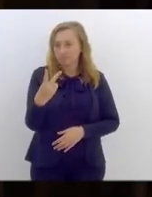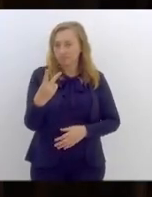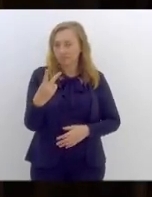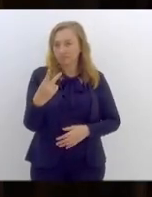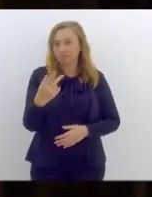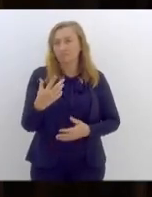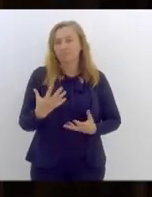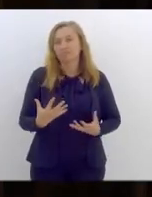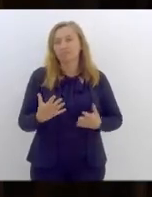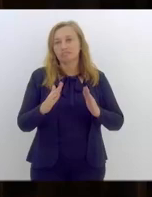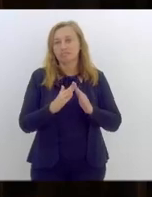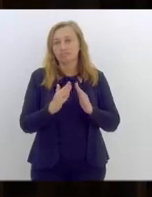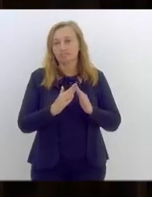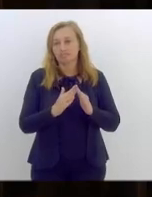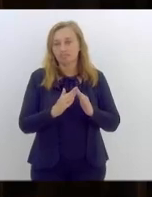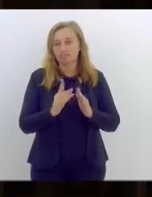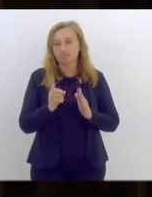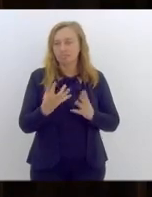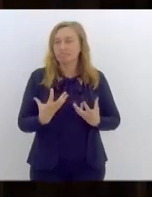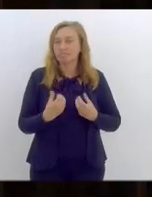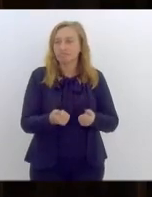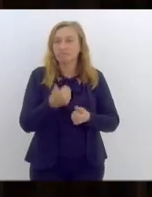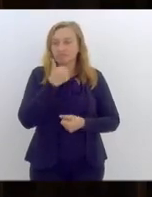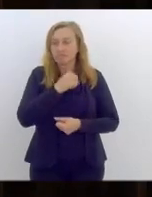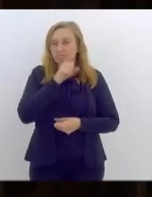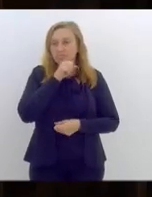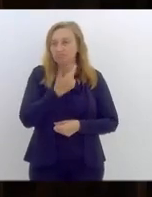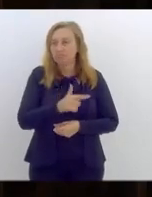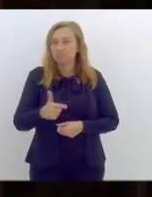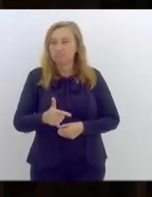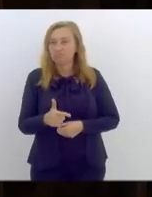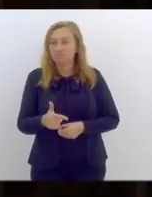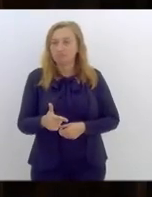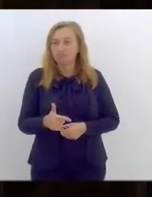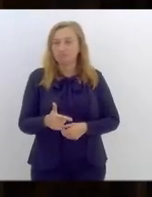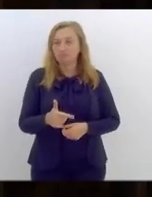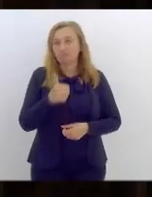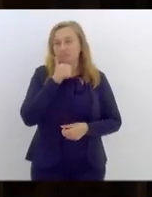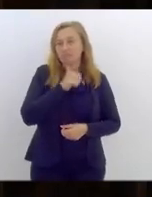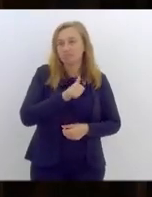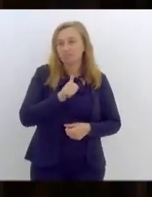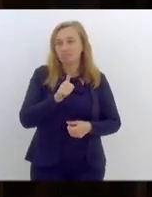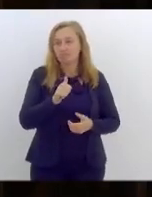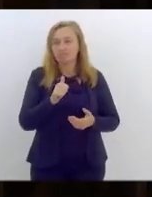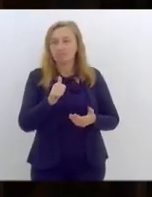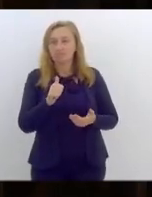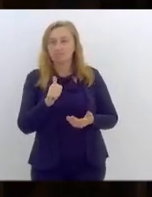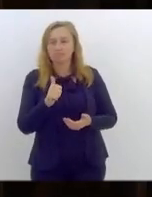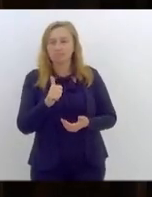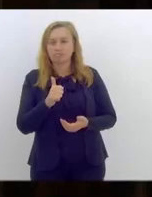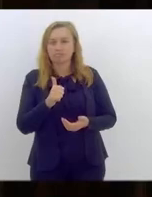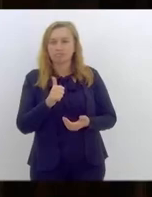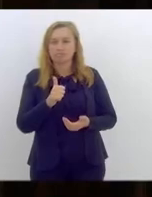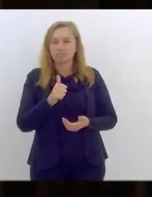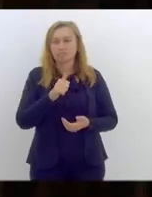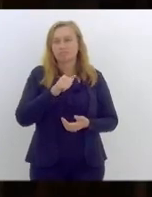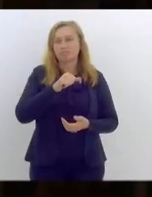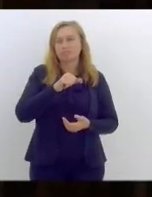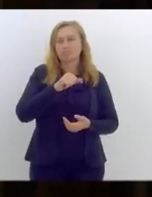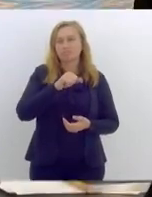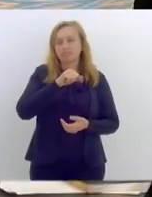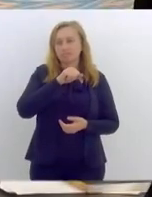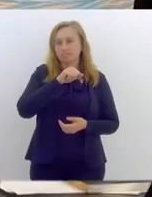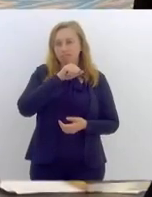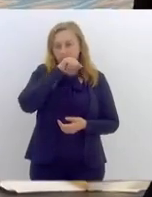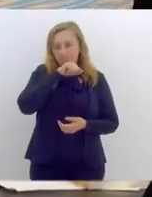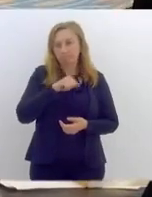mães. A gente não tem espaço para mulheres, mães, a gente não tem espaço para amamentar, não tem espaço para criança. E, quando eu